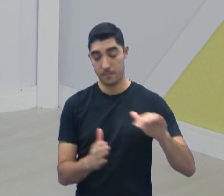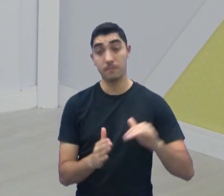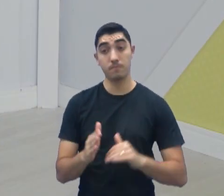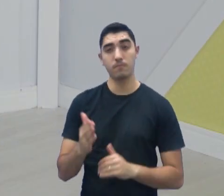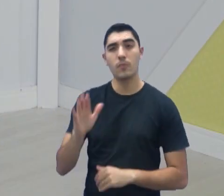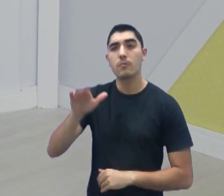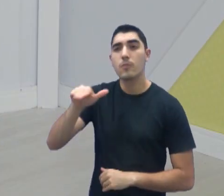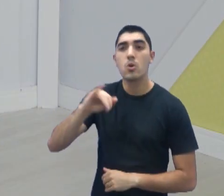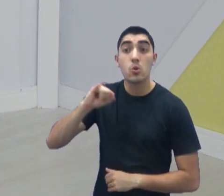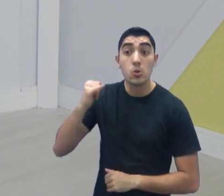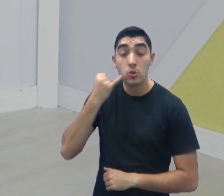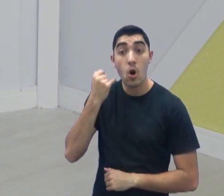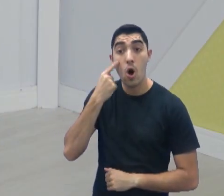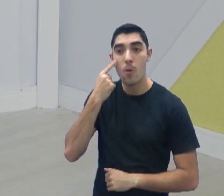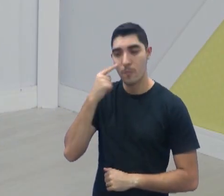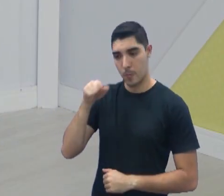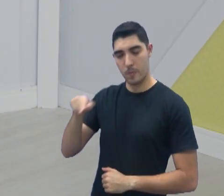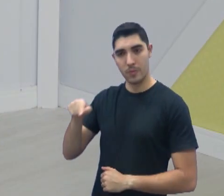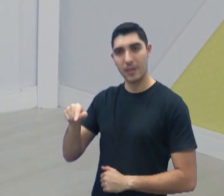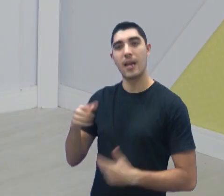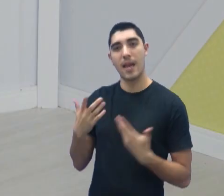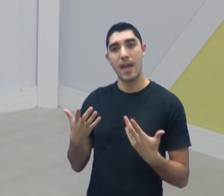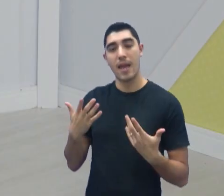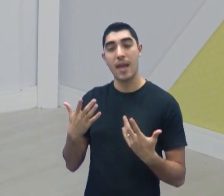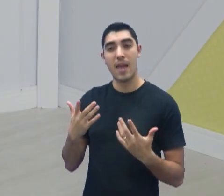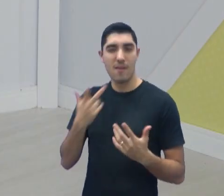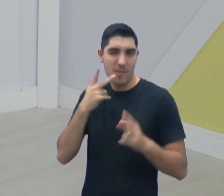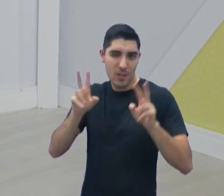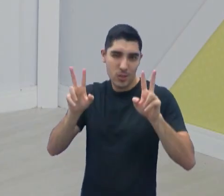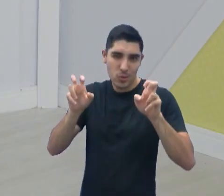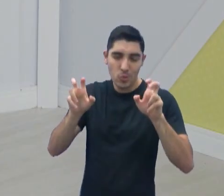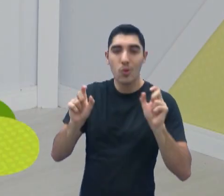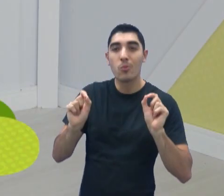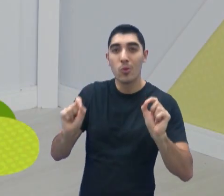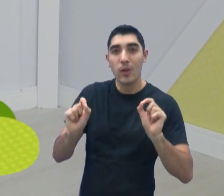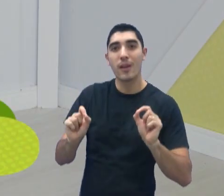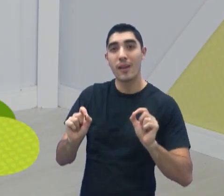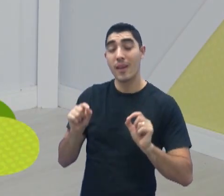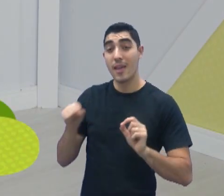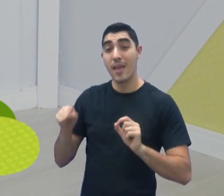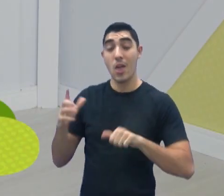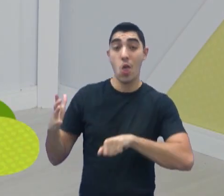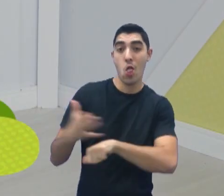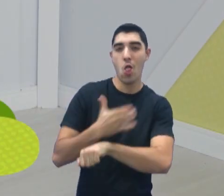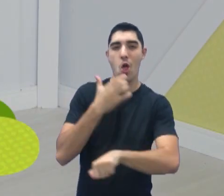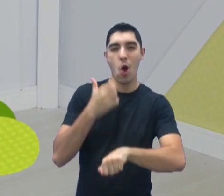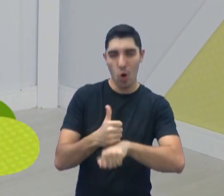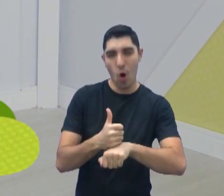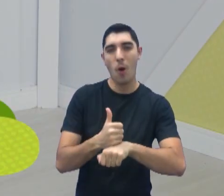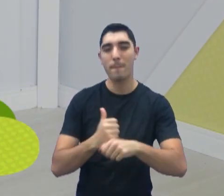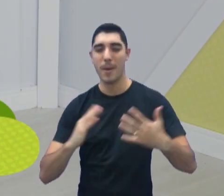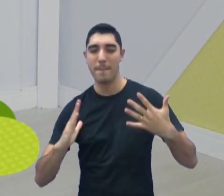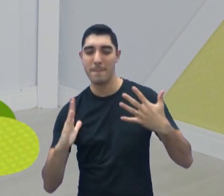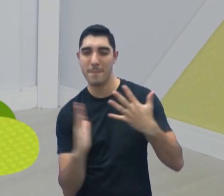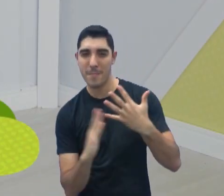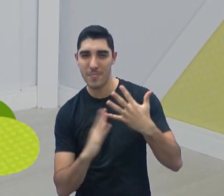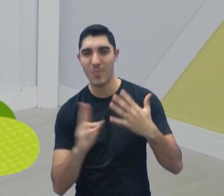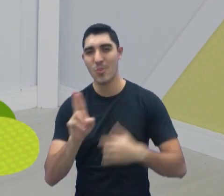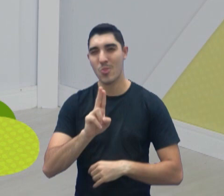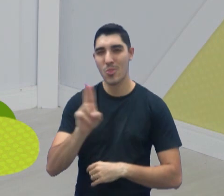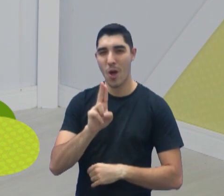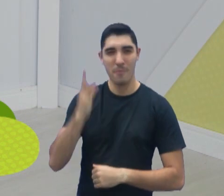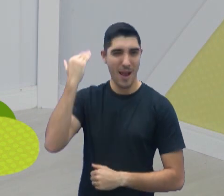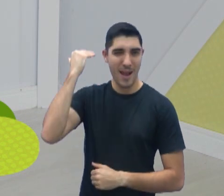Hora do Esporte, a gente não podia deixar de falar, né? A gente vai falar agora da Copa Noel Moraes, antiga Copa Norte de